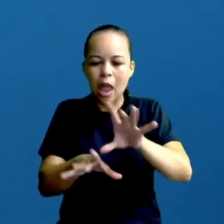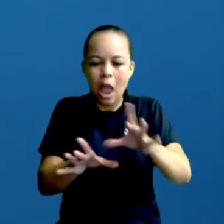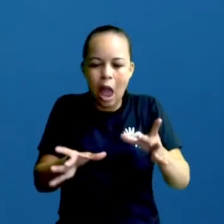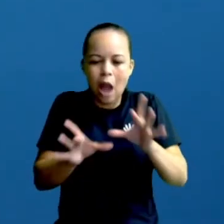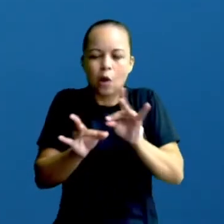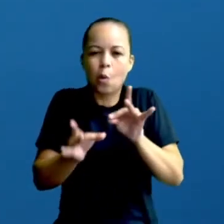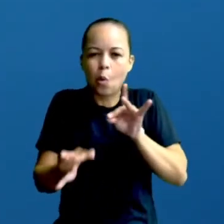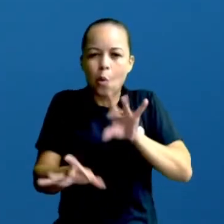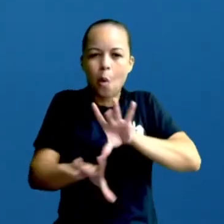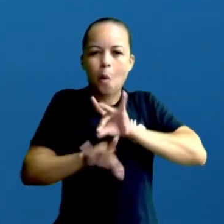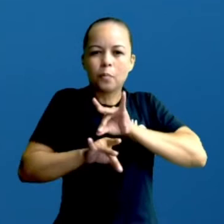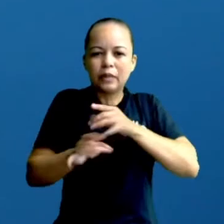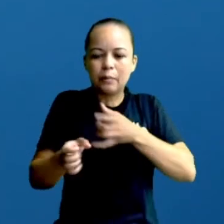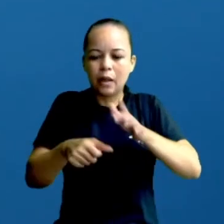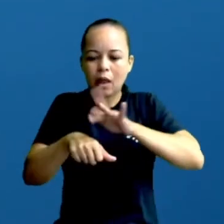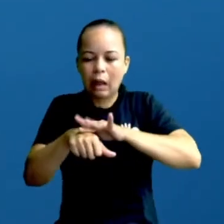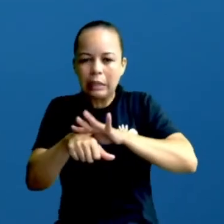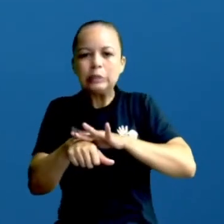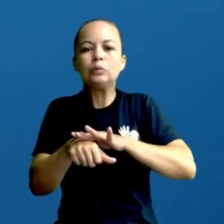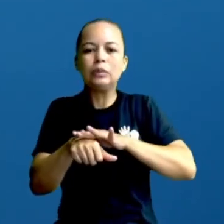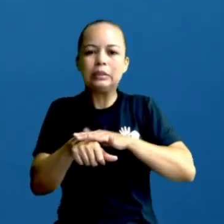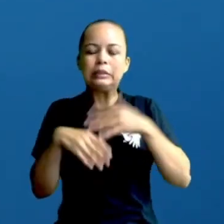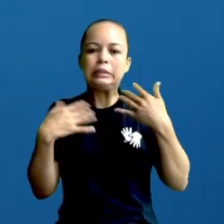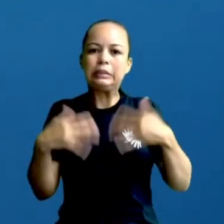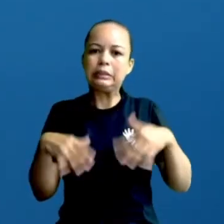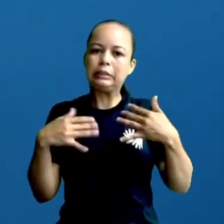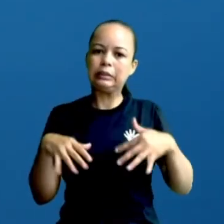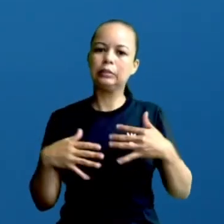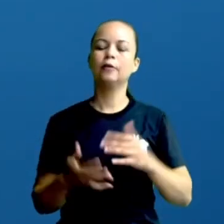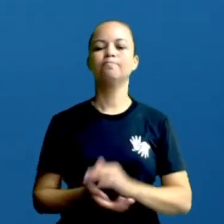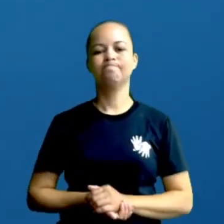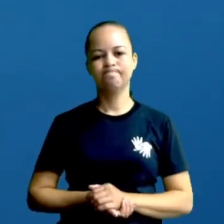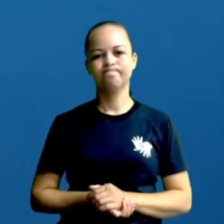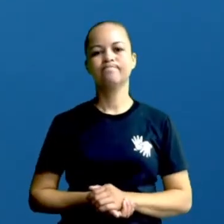as nossas ações, elas geram uma reação,